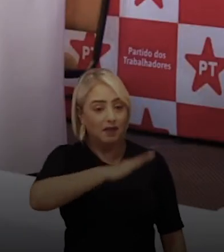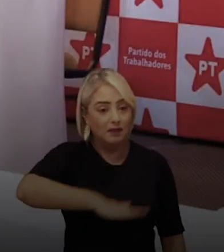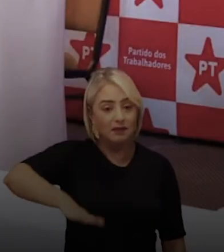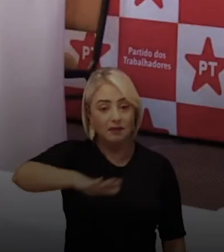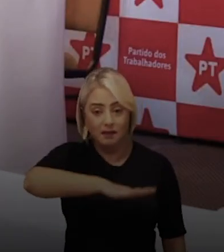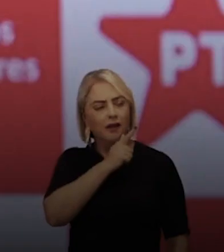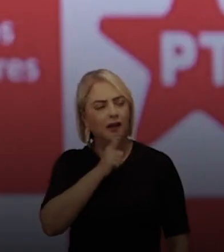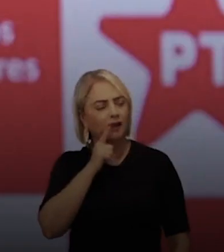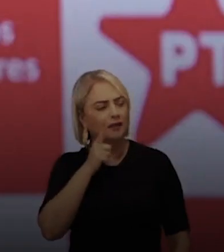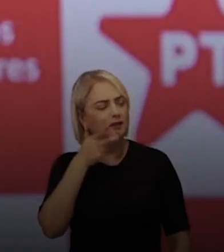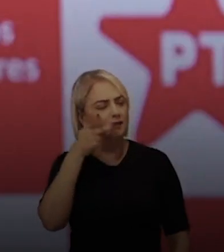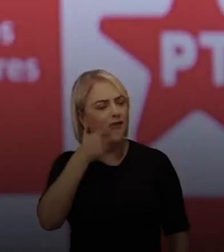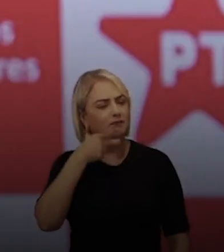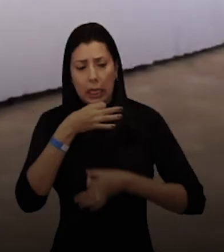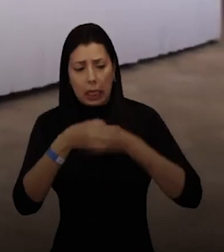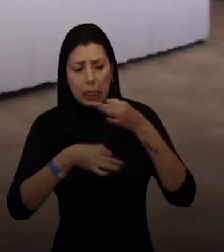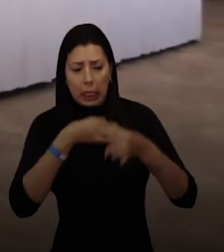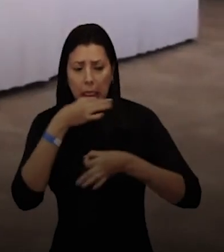para esse debate.